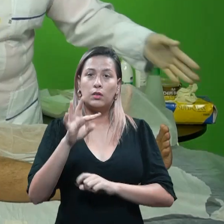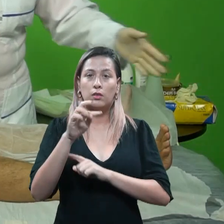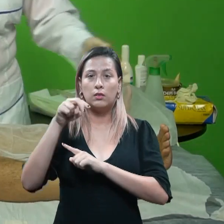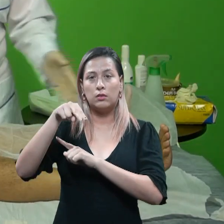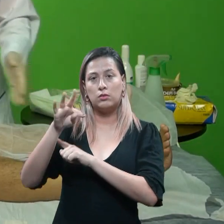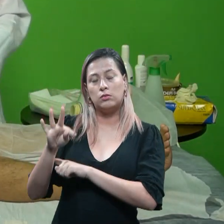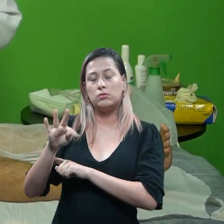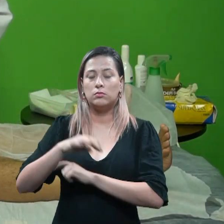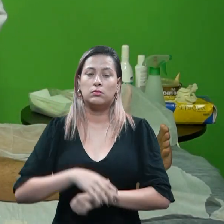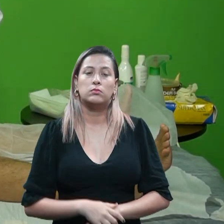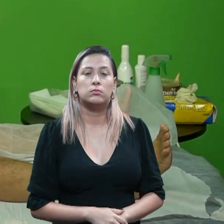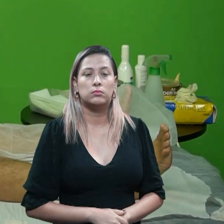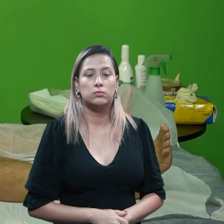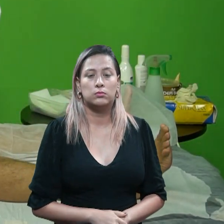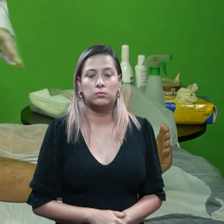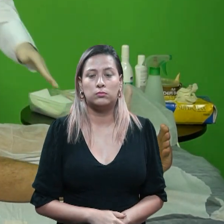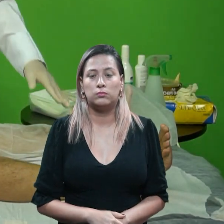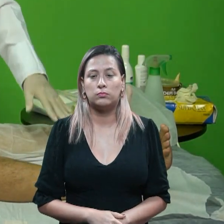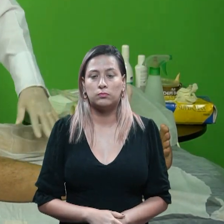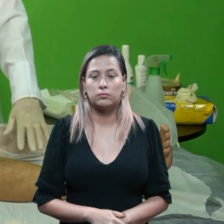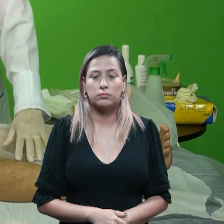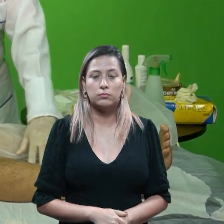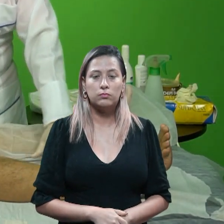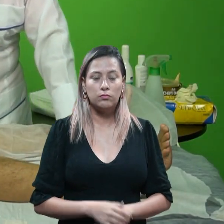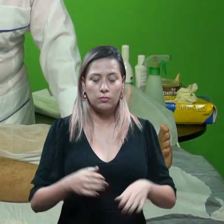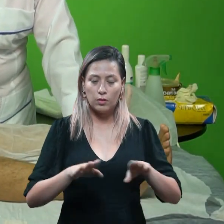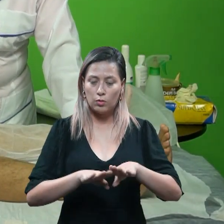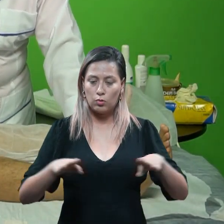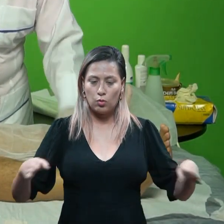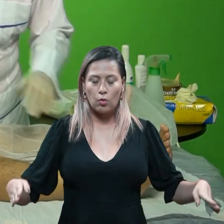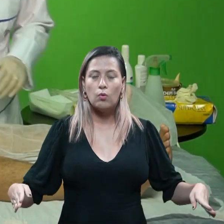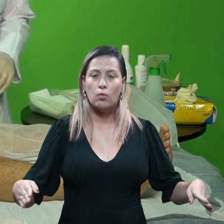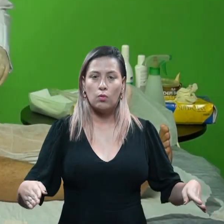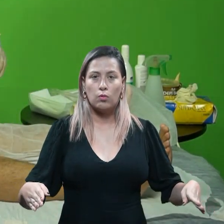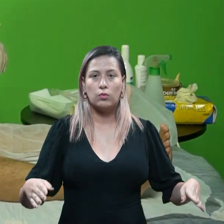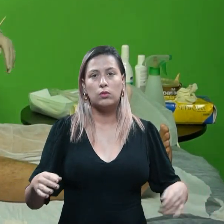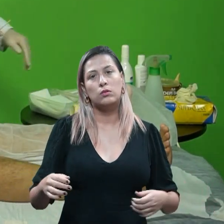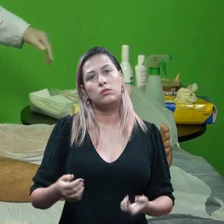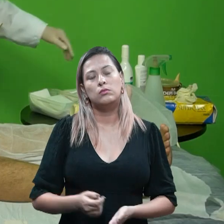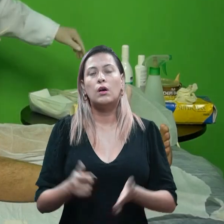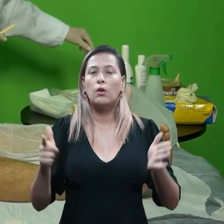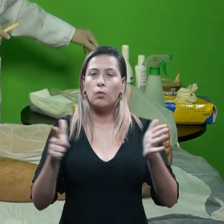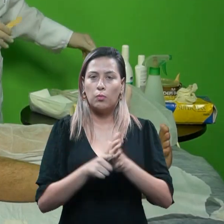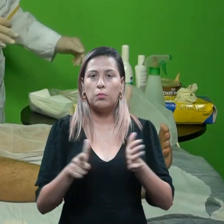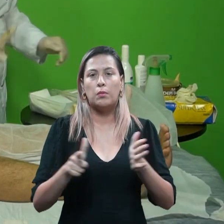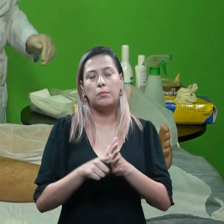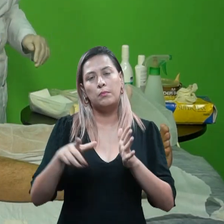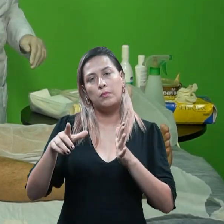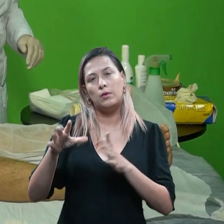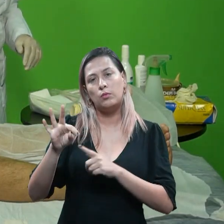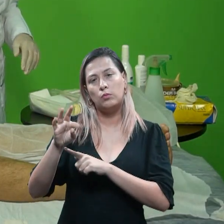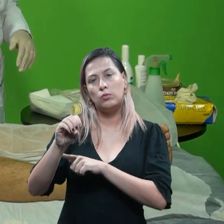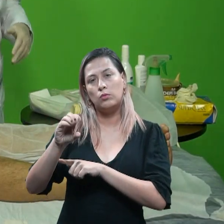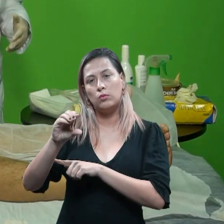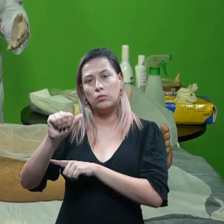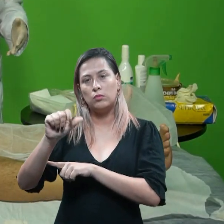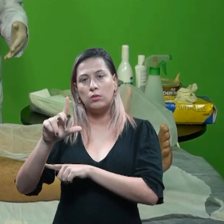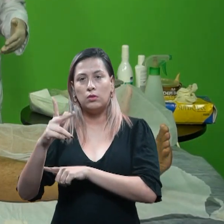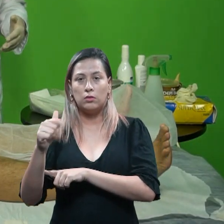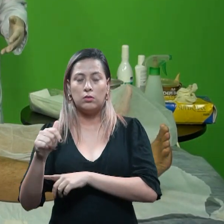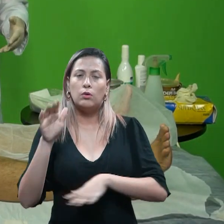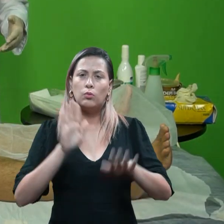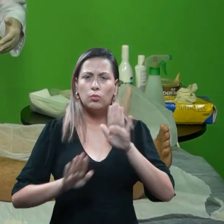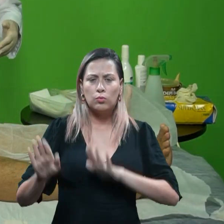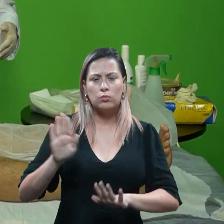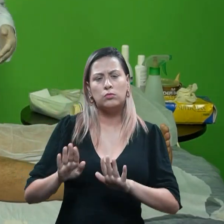TNT, um lençolzinho de TNT e forrar com um papel toalha. Esse cuidado é para que o cliente